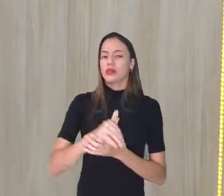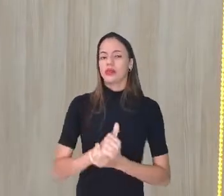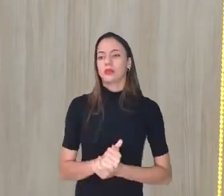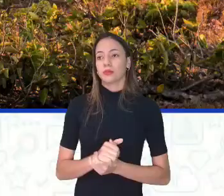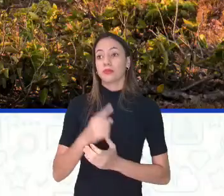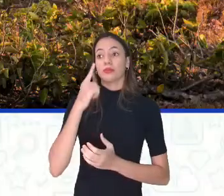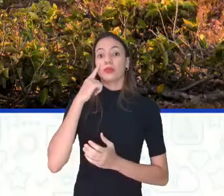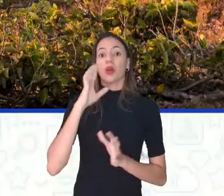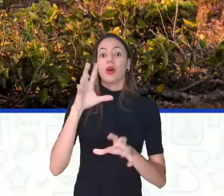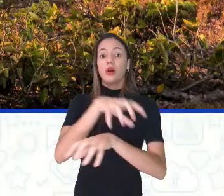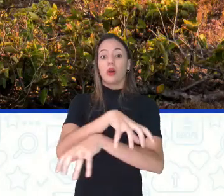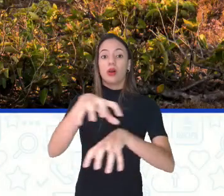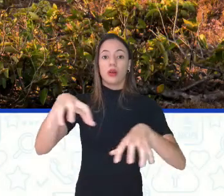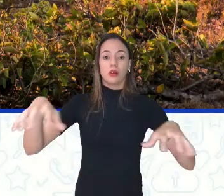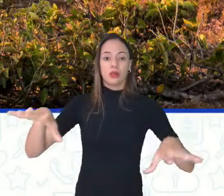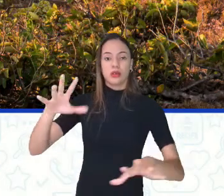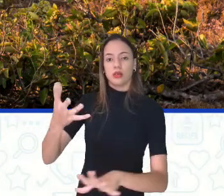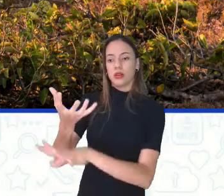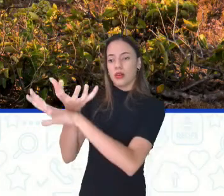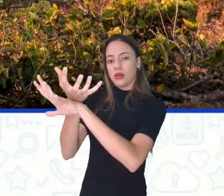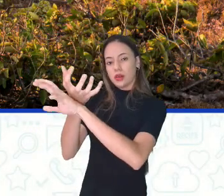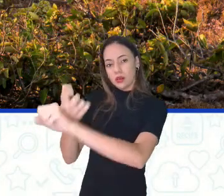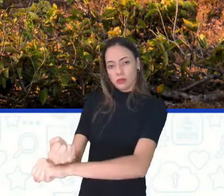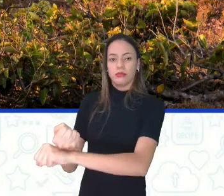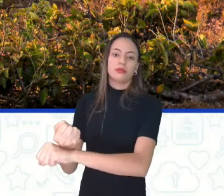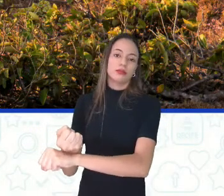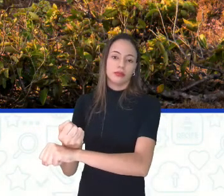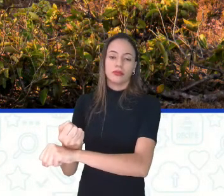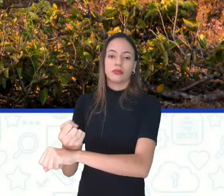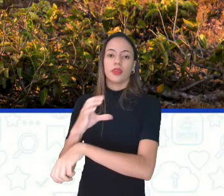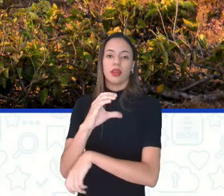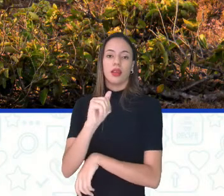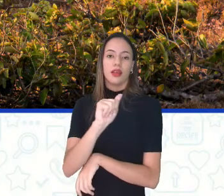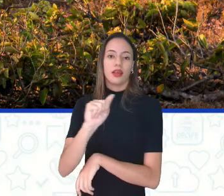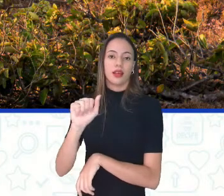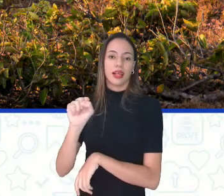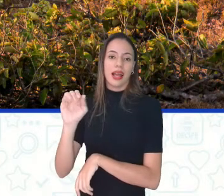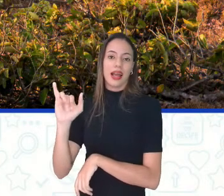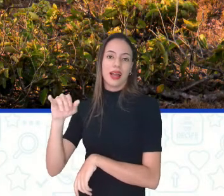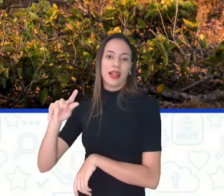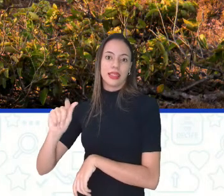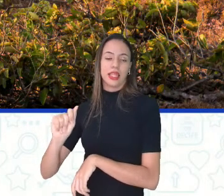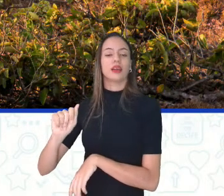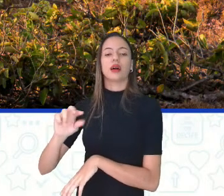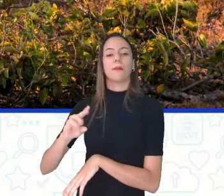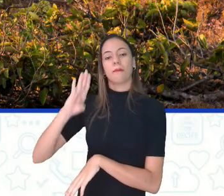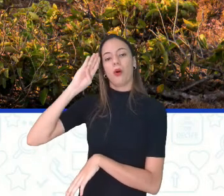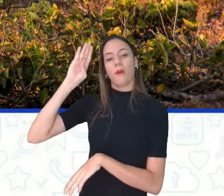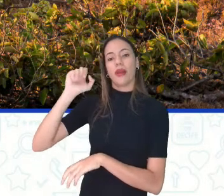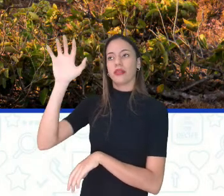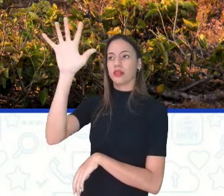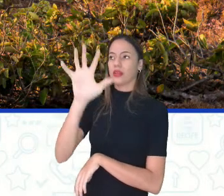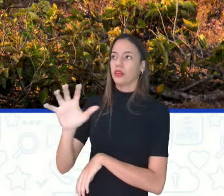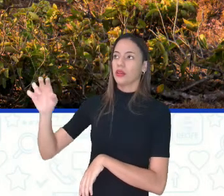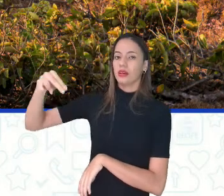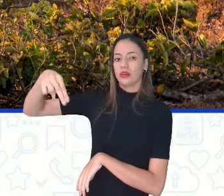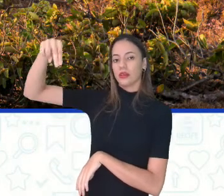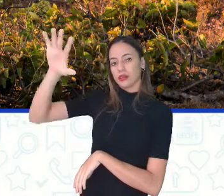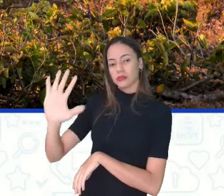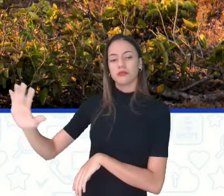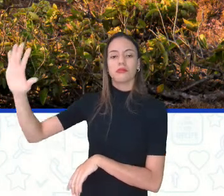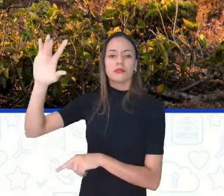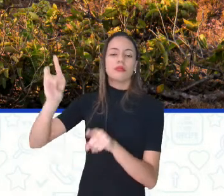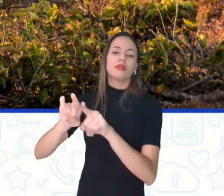Próximo bioma, nossa caatinga. Aí o nordeste do Brasil aí, né, principalmente, mas também pega uma parte